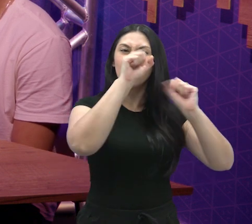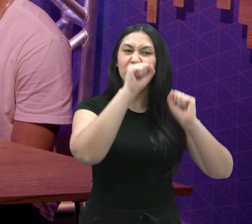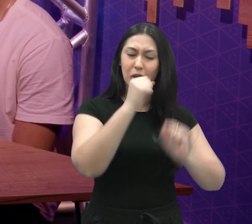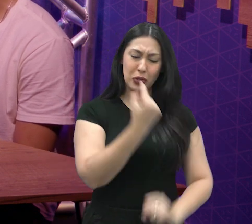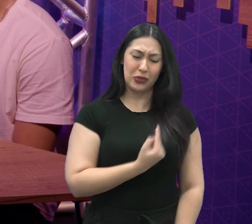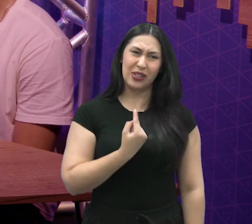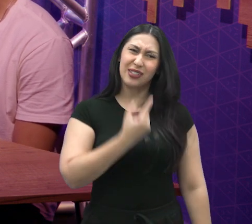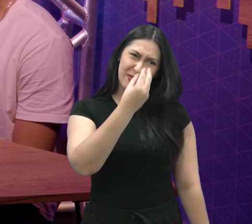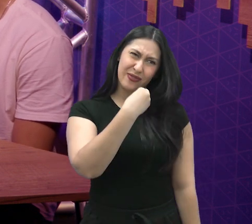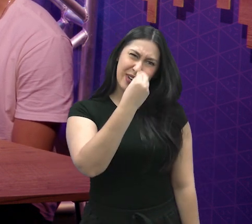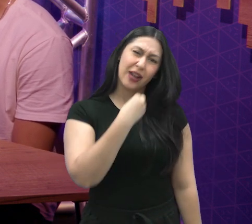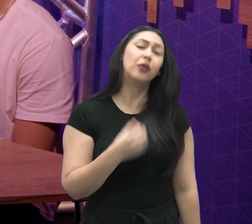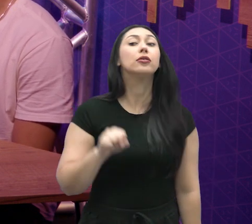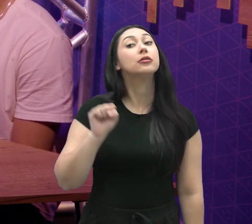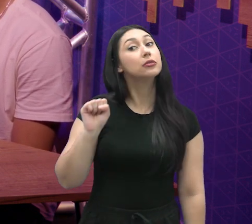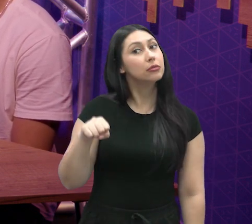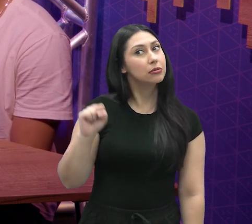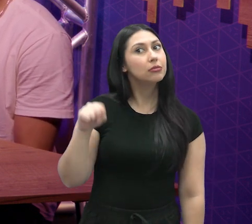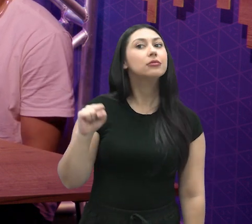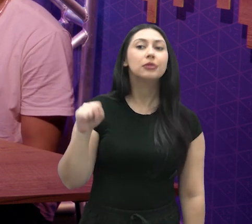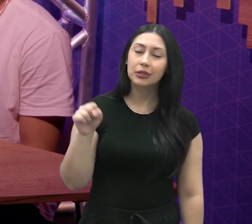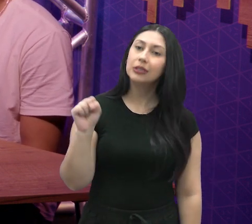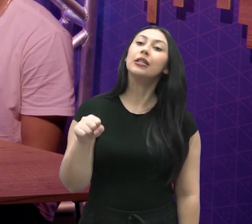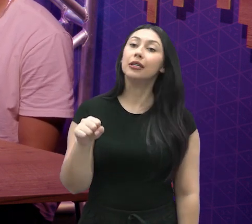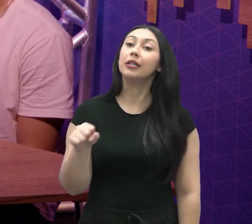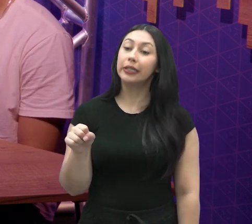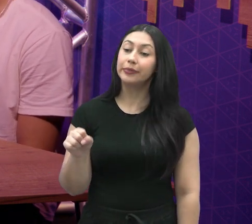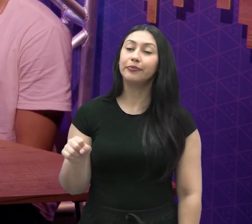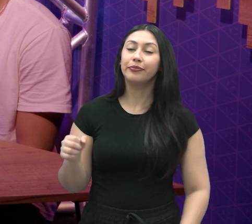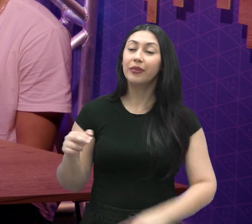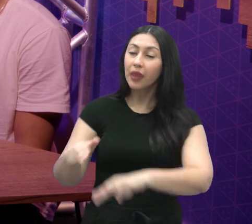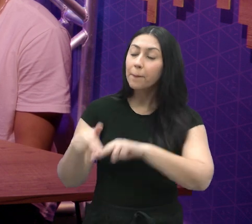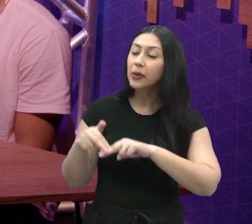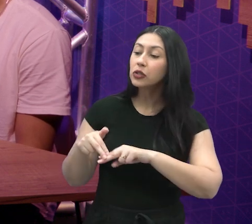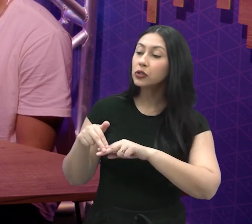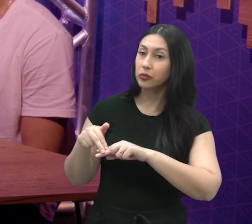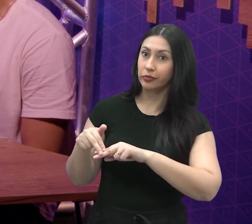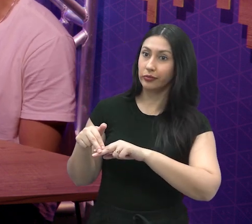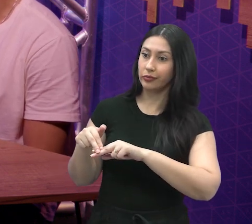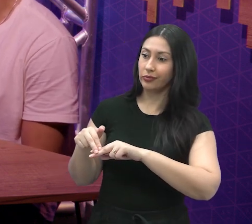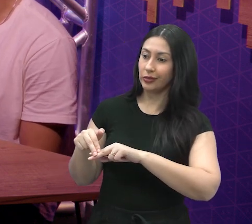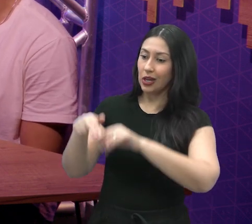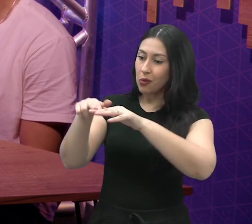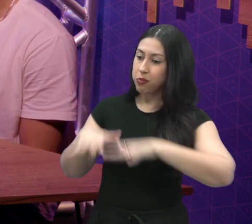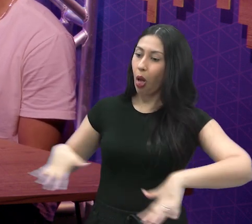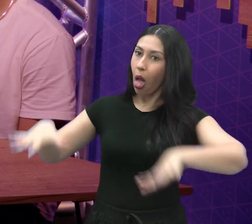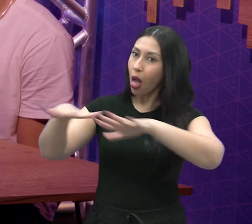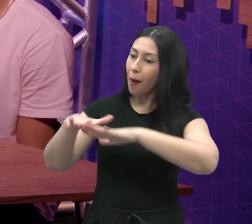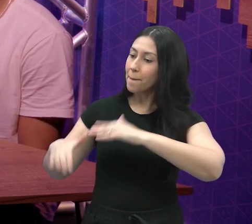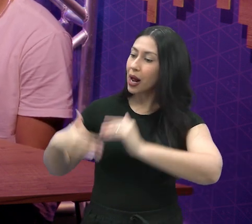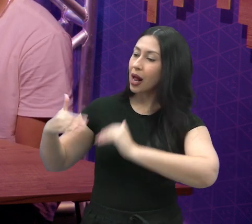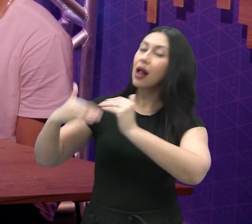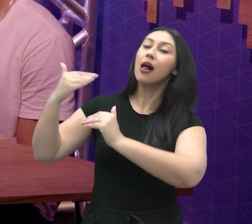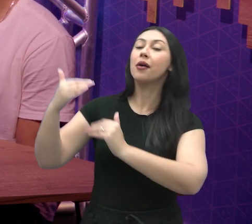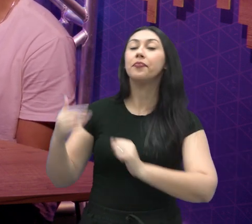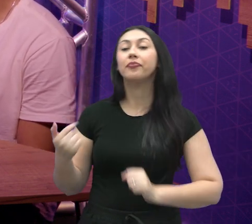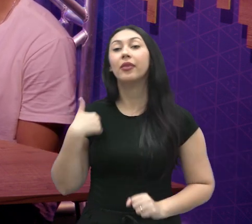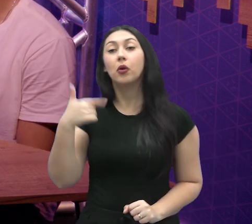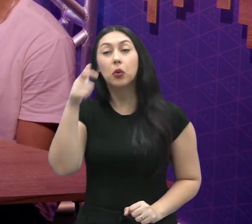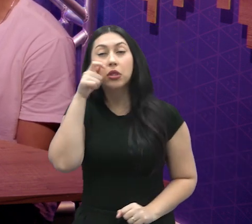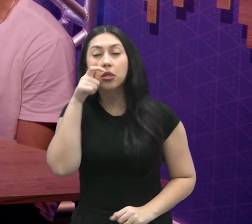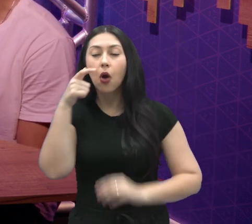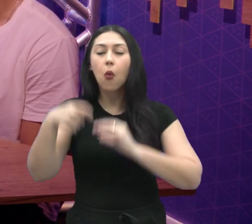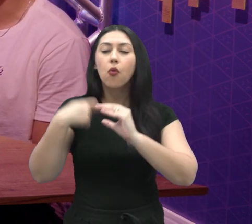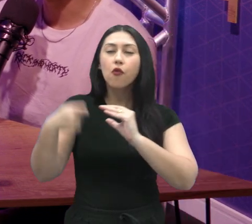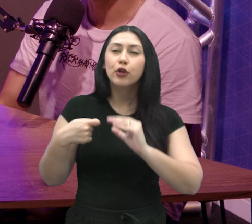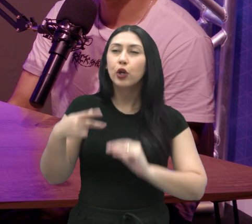como indivíduo a gente é muito fraco, né, Samu? Exatamente, isso que é o grande trunfo da humanidade, né, eu assisti um vídeo recentemente